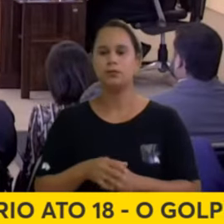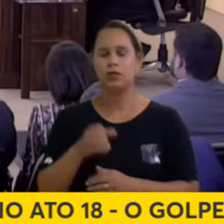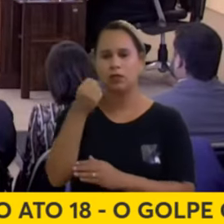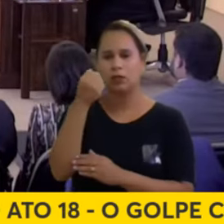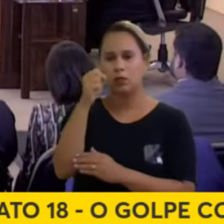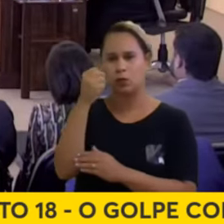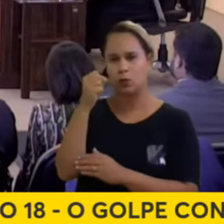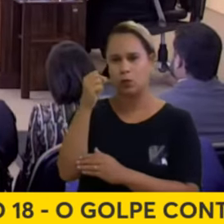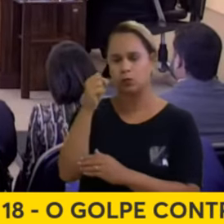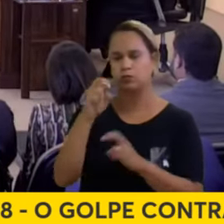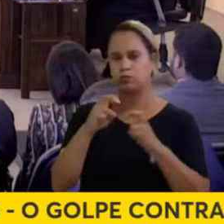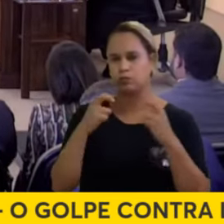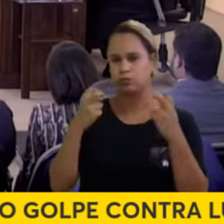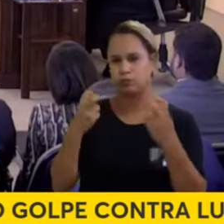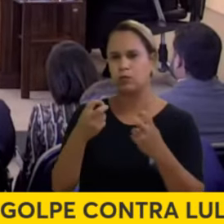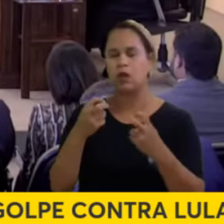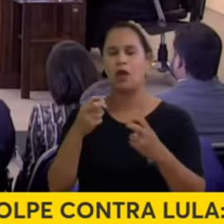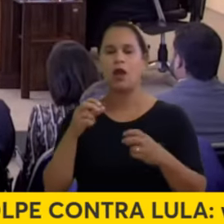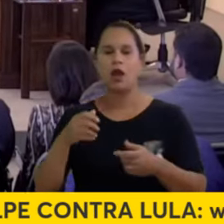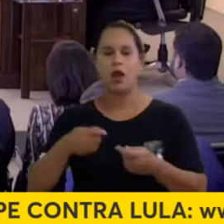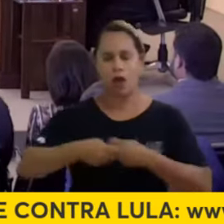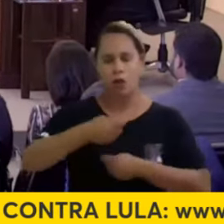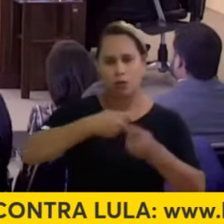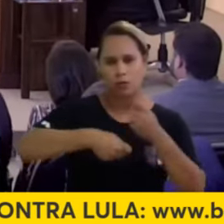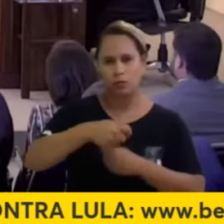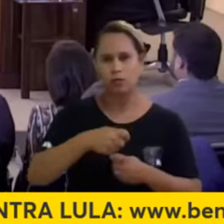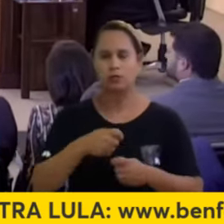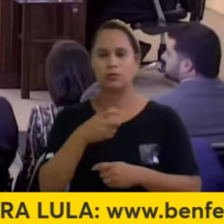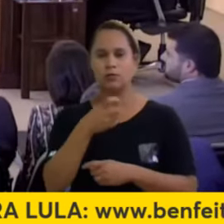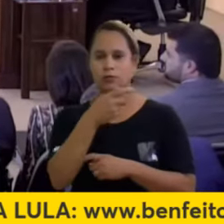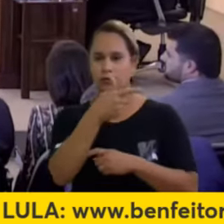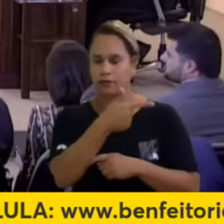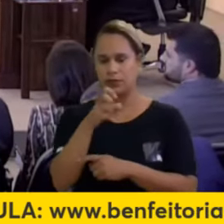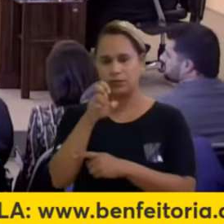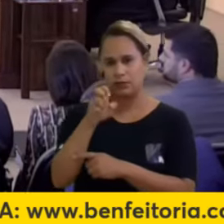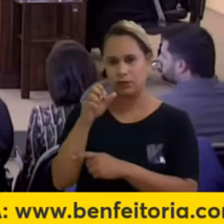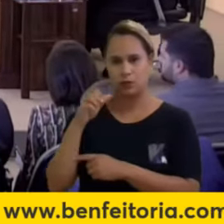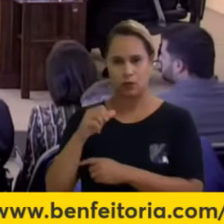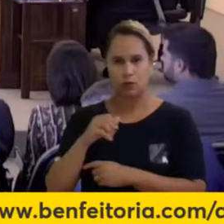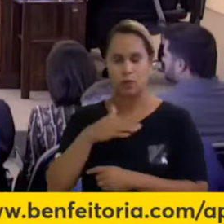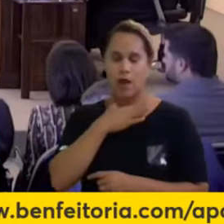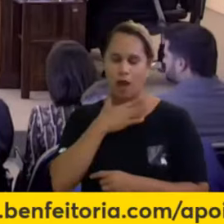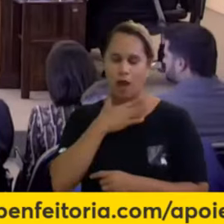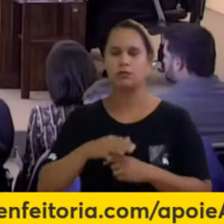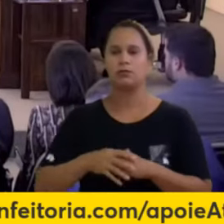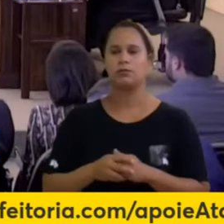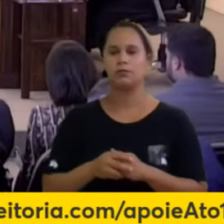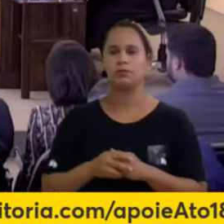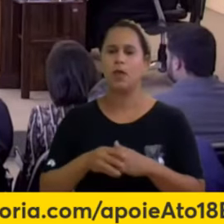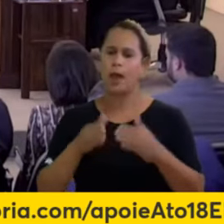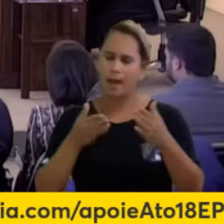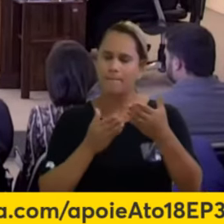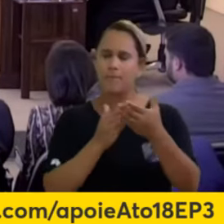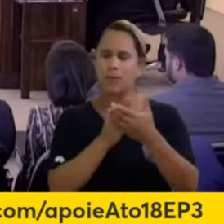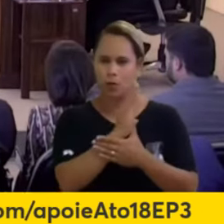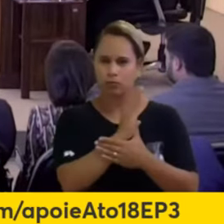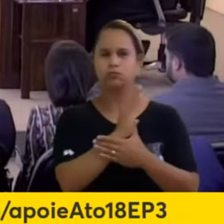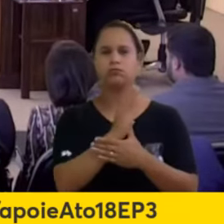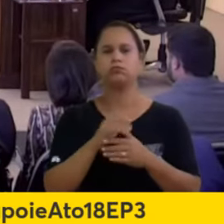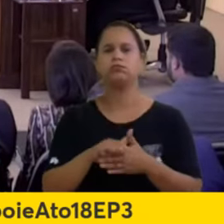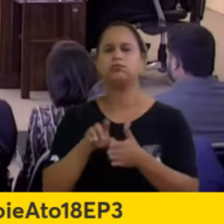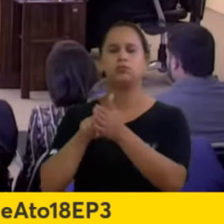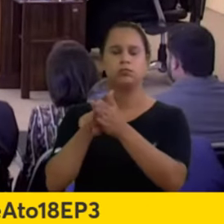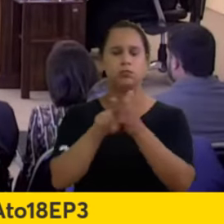de 2024 sem impugnação declaro a aprovada indago aos eminentes membros e